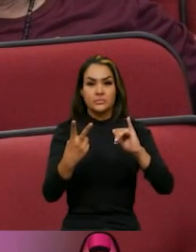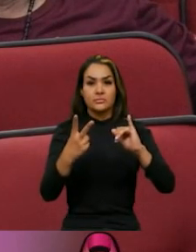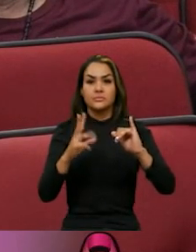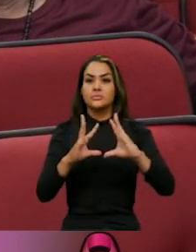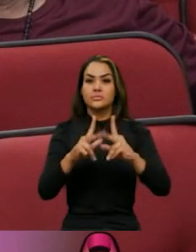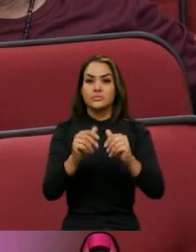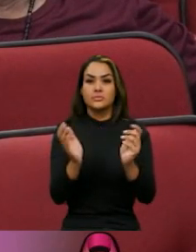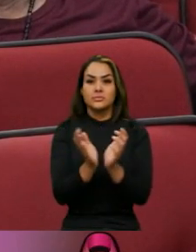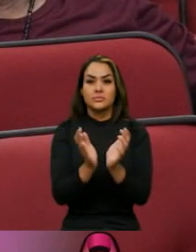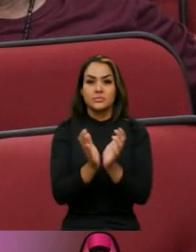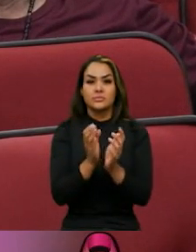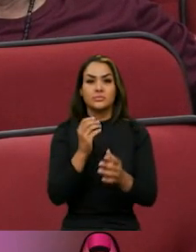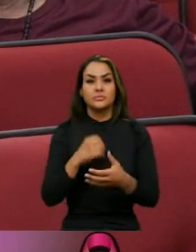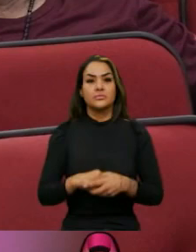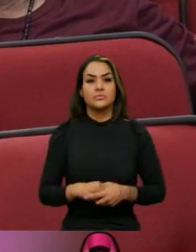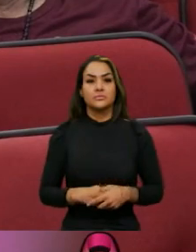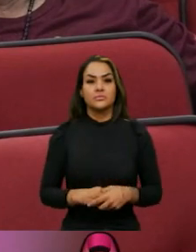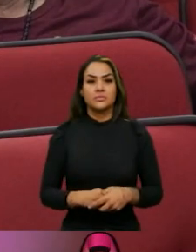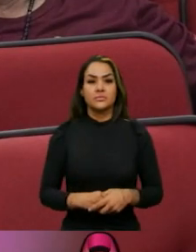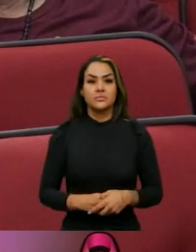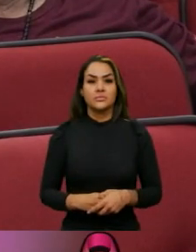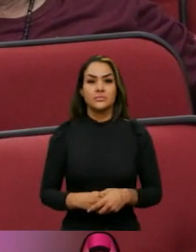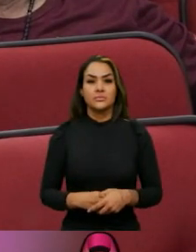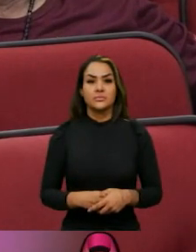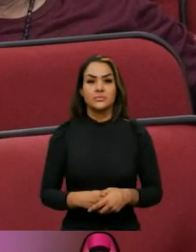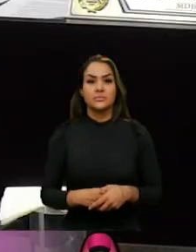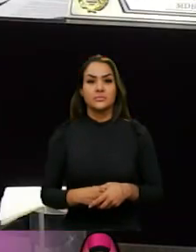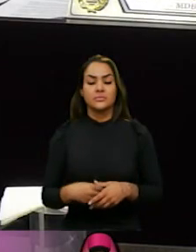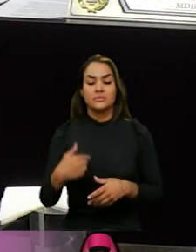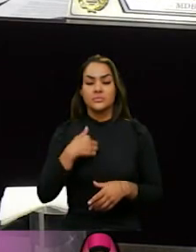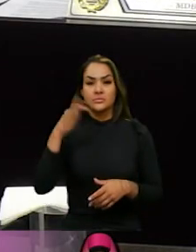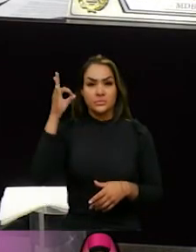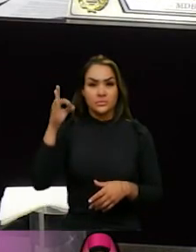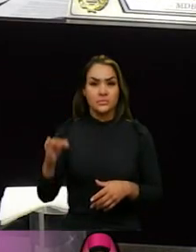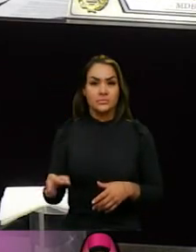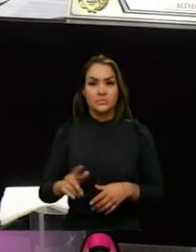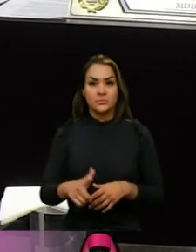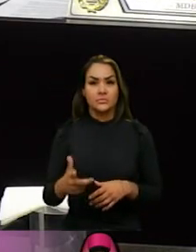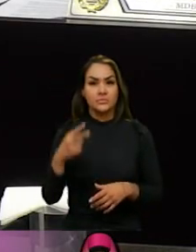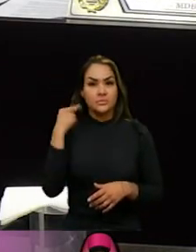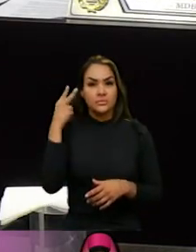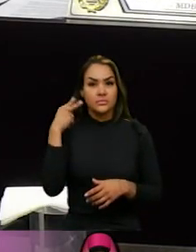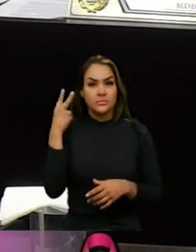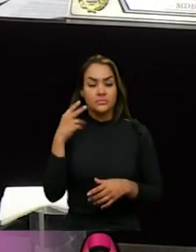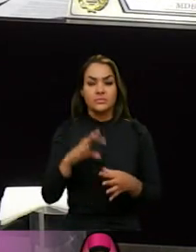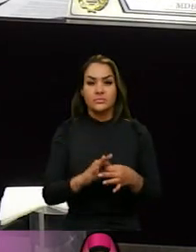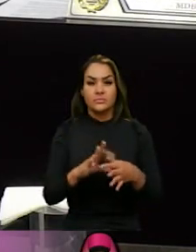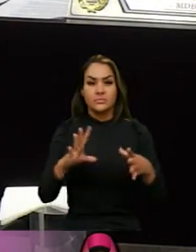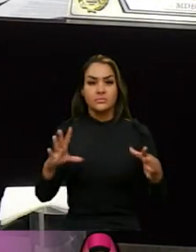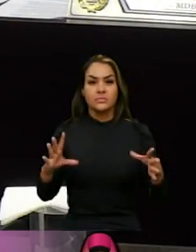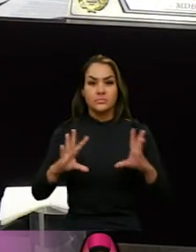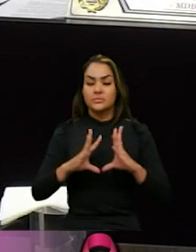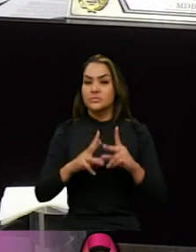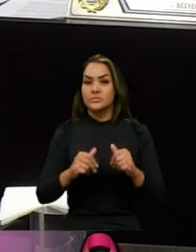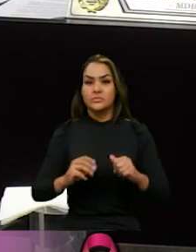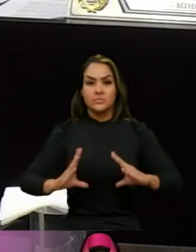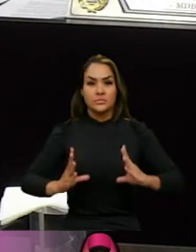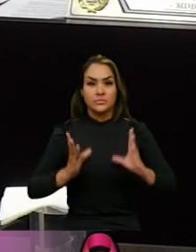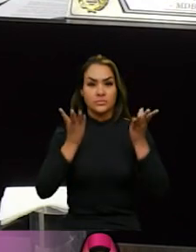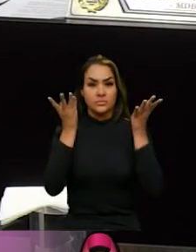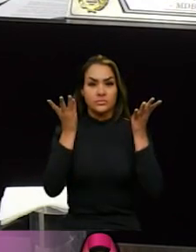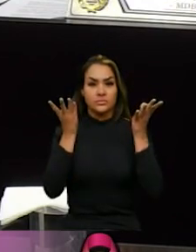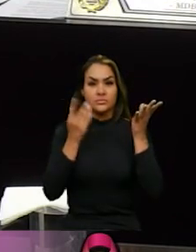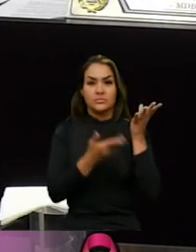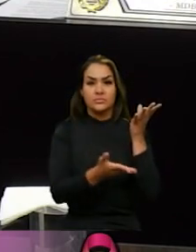colocou, tenho certeza que todos os demais vereadores aqui estão à disposição de todos os eventos que vocês forem